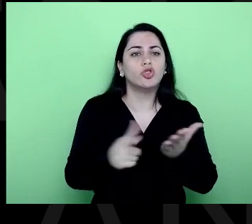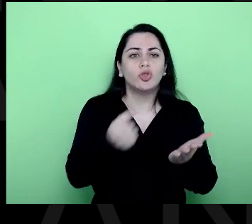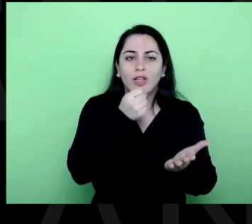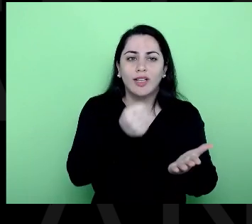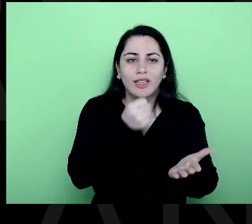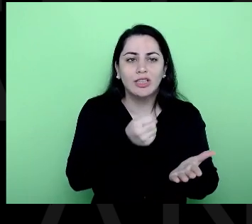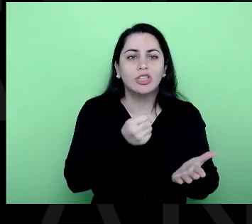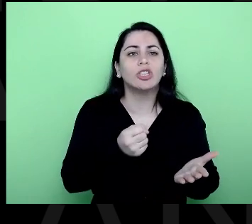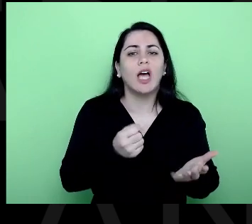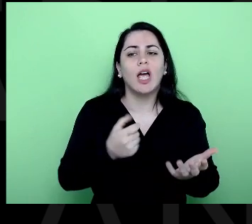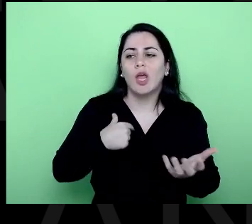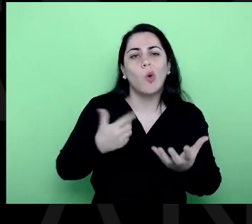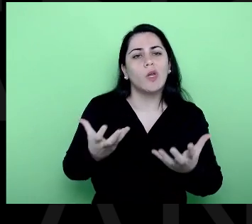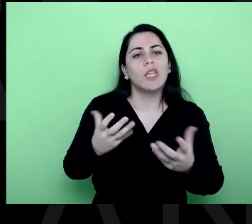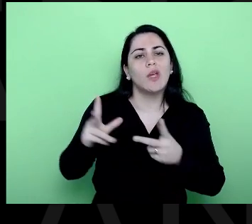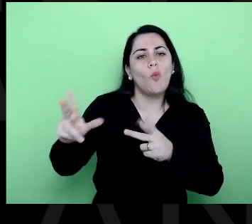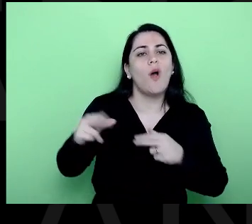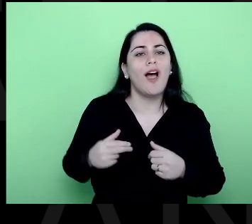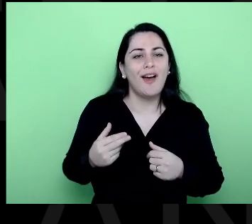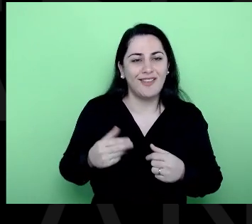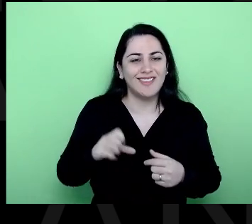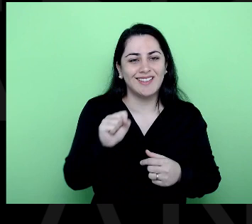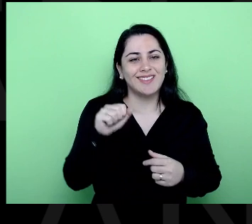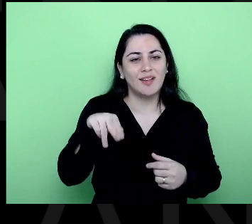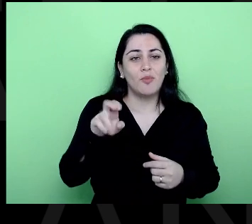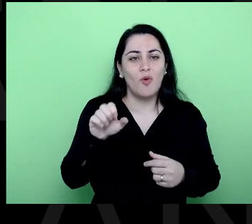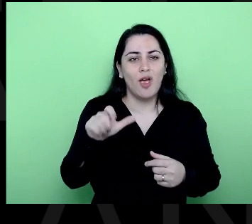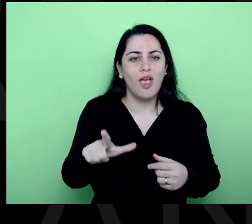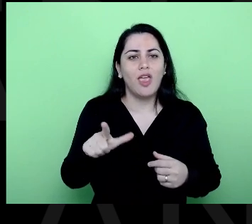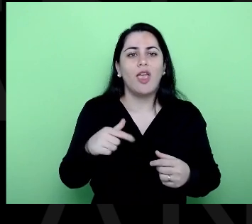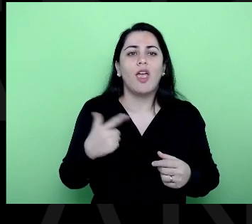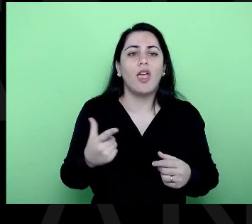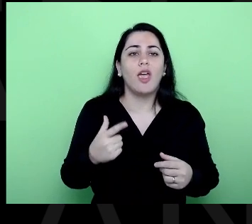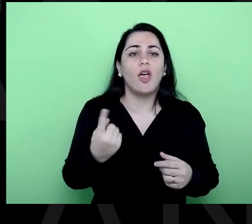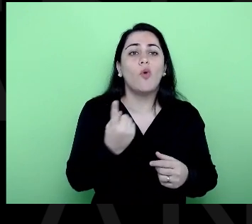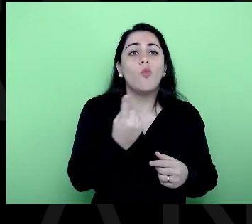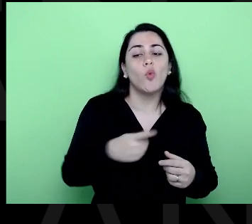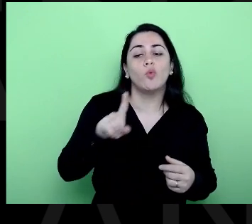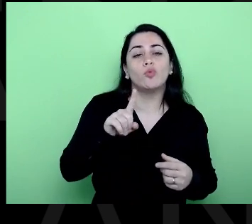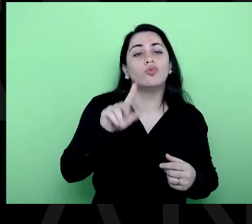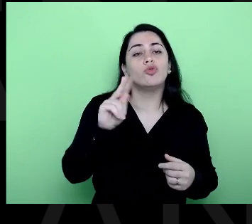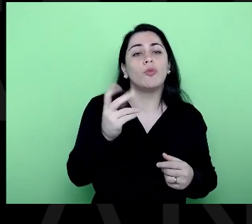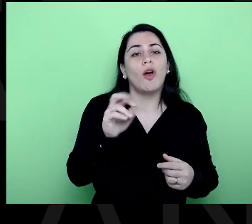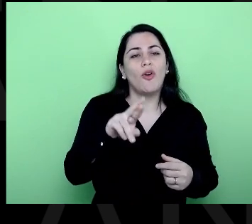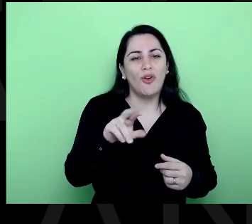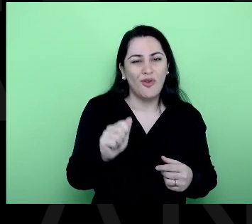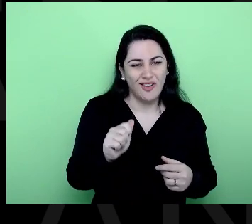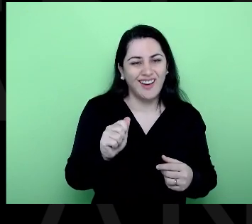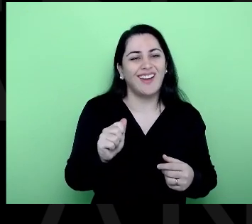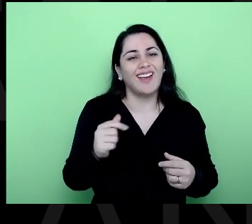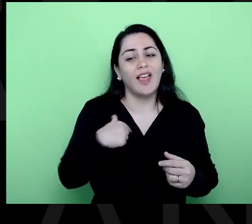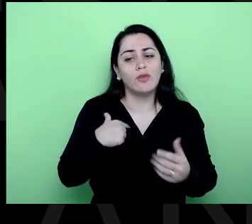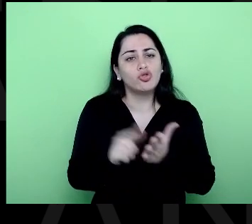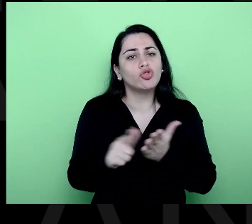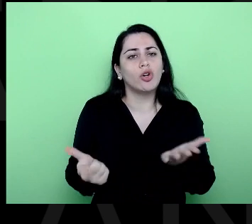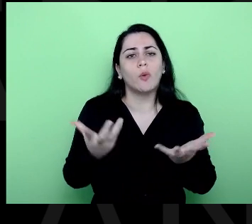jornalista que eu queria ser, A Última Hora era o jornal que eu queria trabalhar na vida, né? Então, mas aí